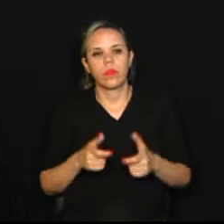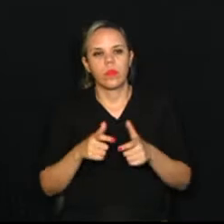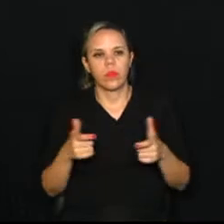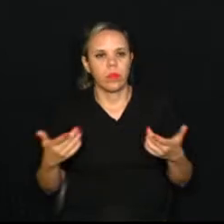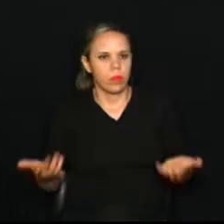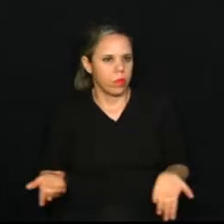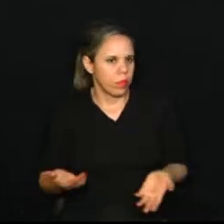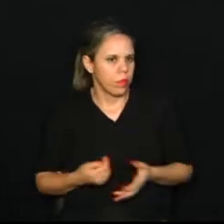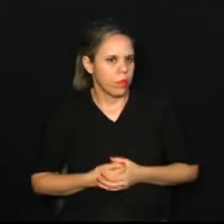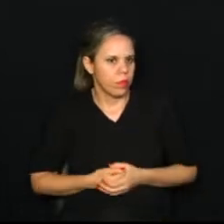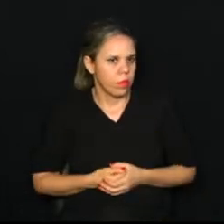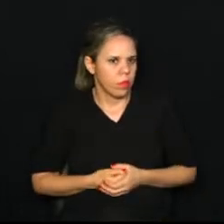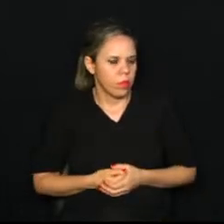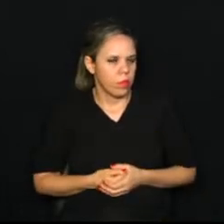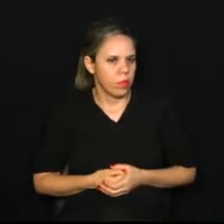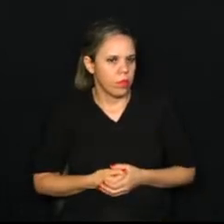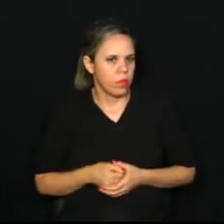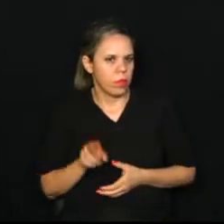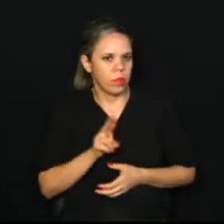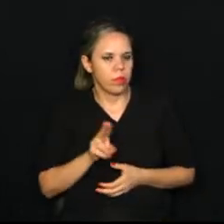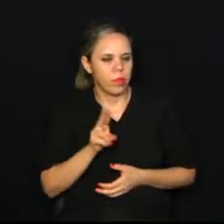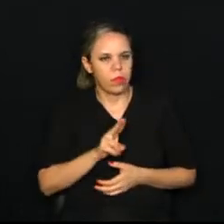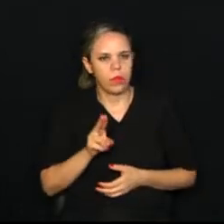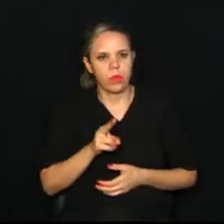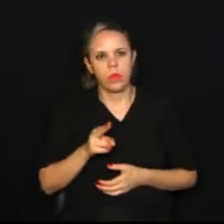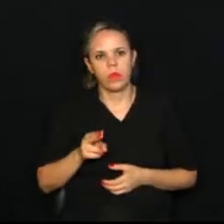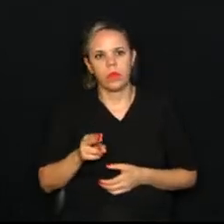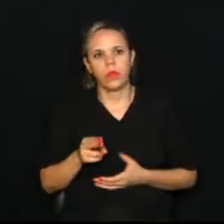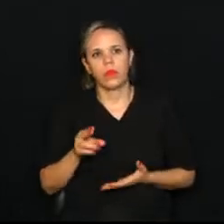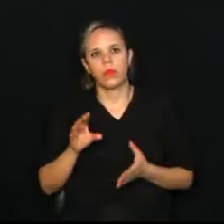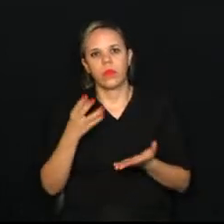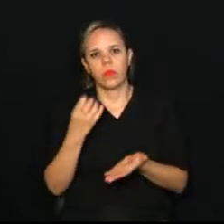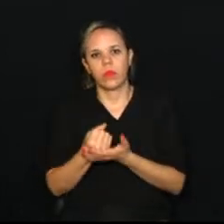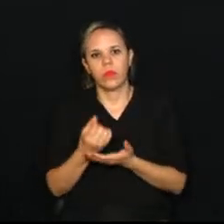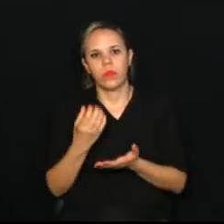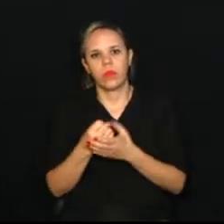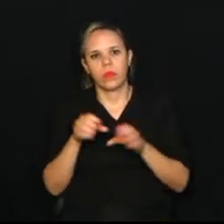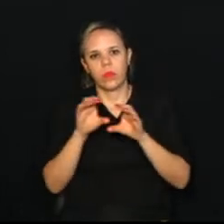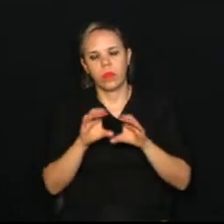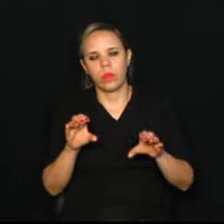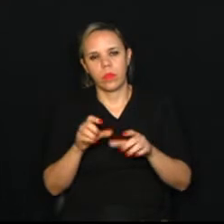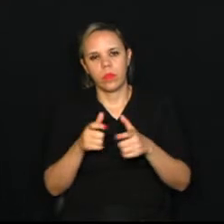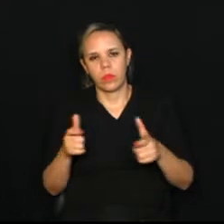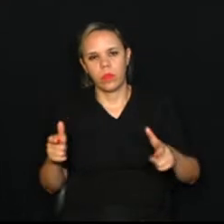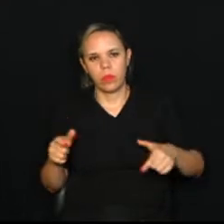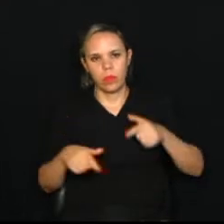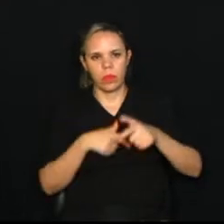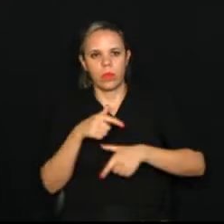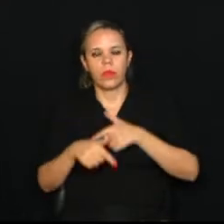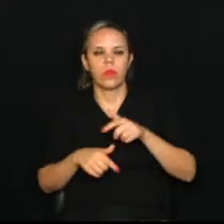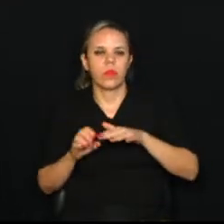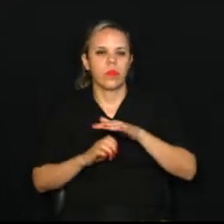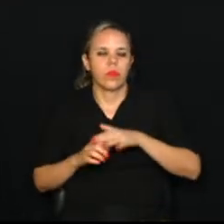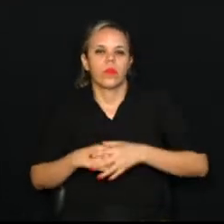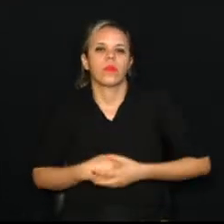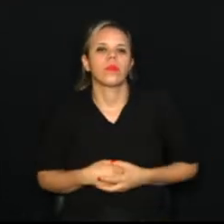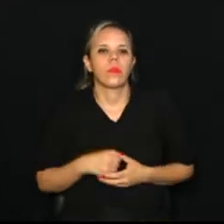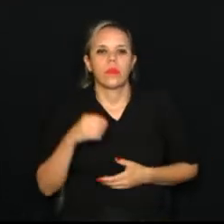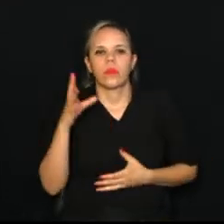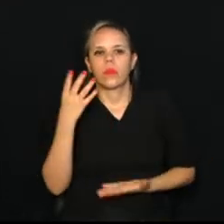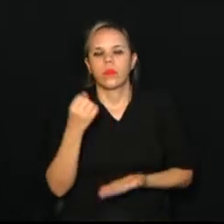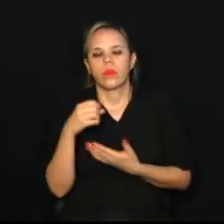aumentar a utilização de nuvem, que é através de grandes operadores